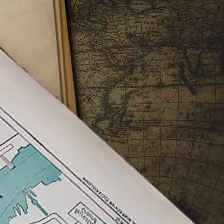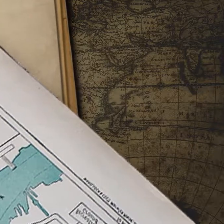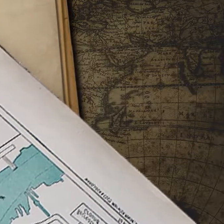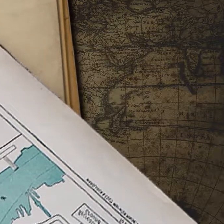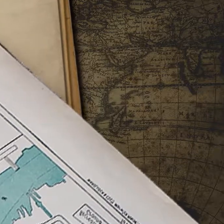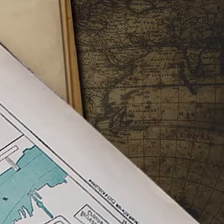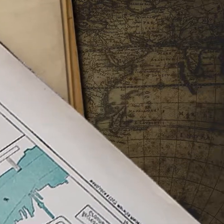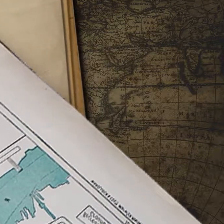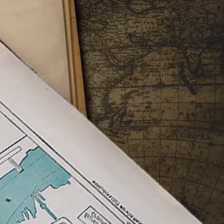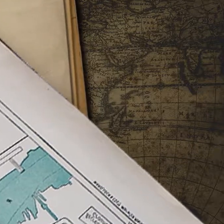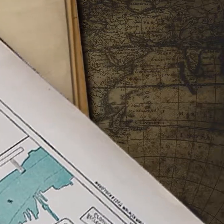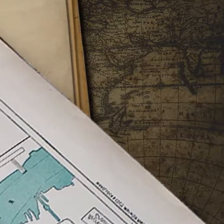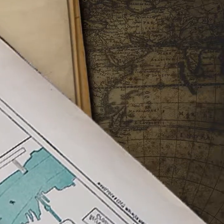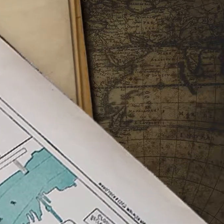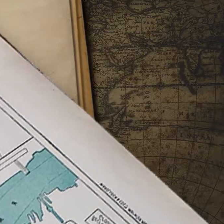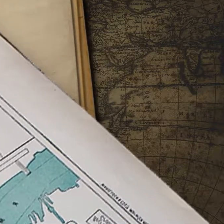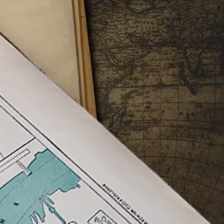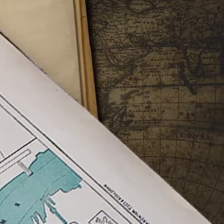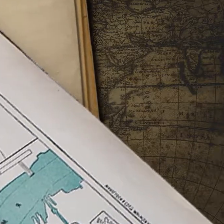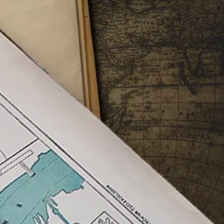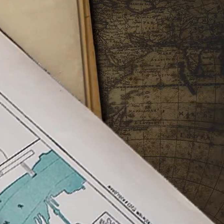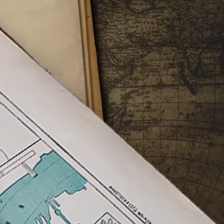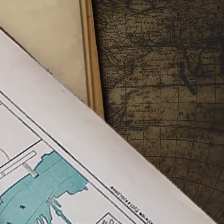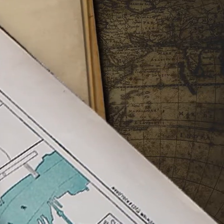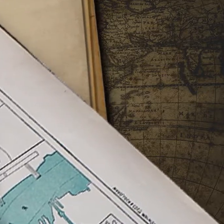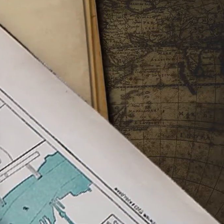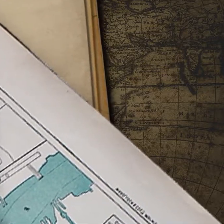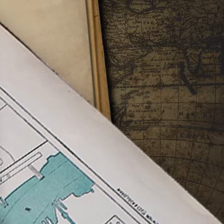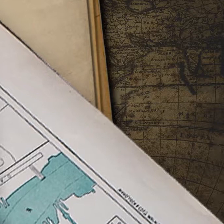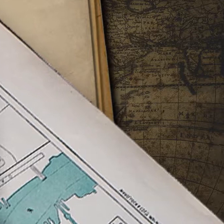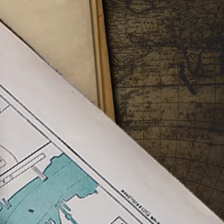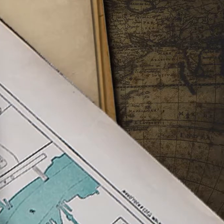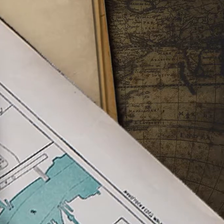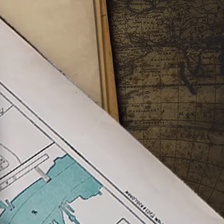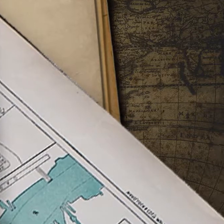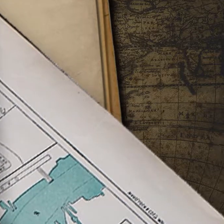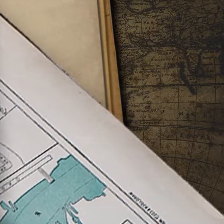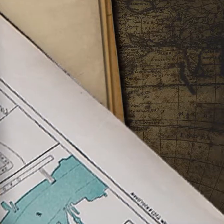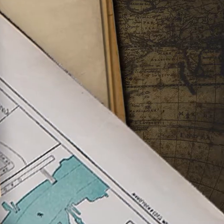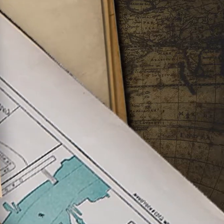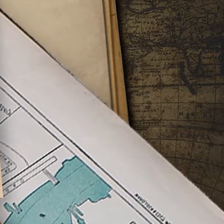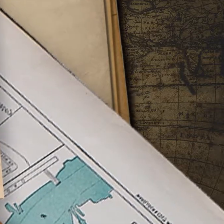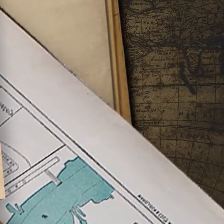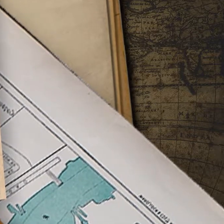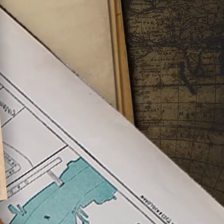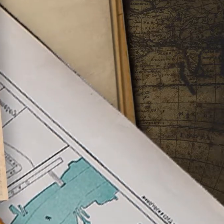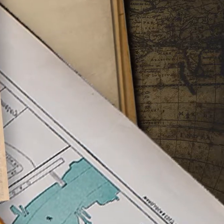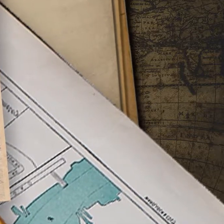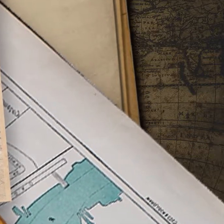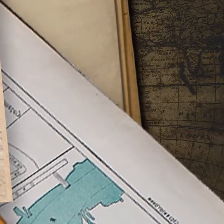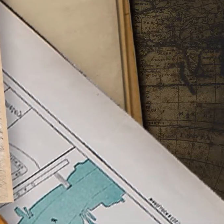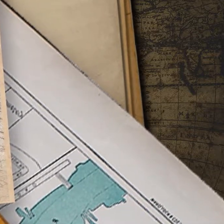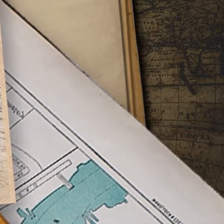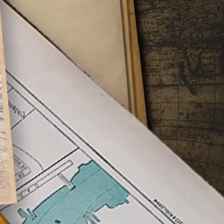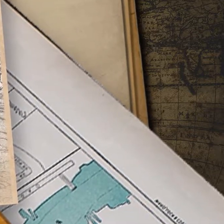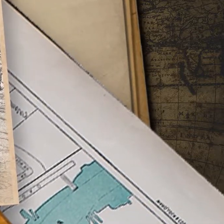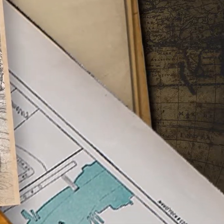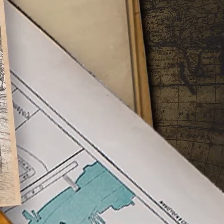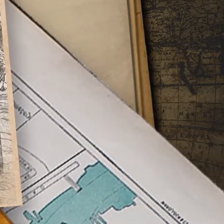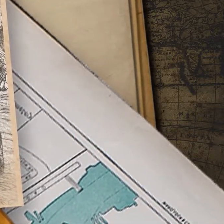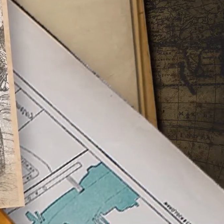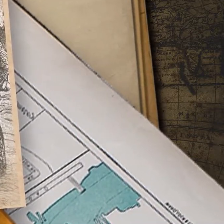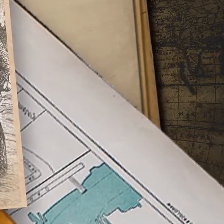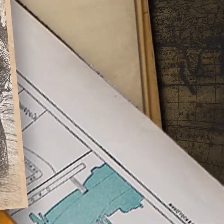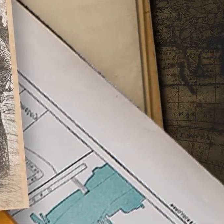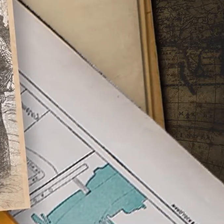Numa rua calçada de pedras e com prédios ao fundo, 5 homens em roda leem atentamente o jornal. Ao lado, um